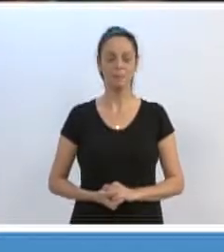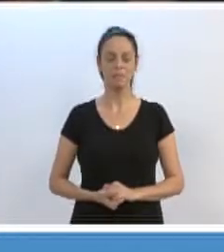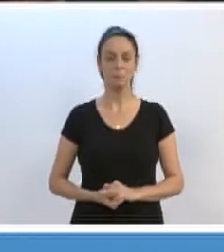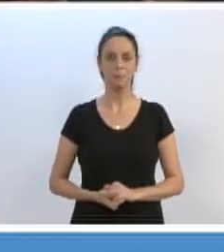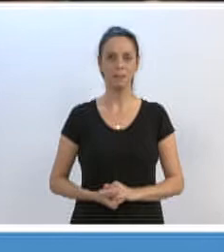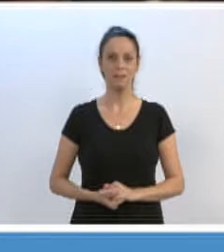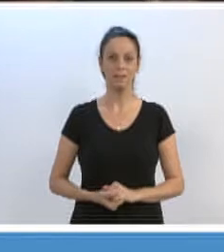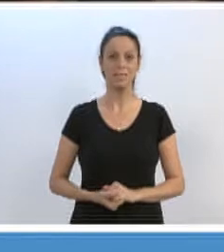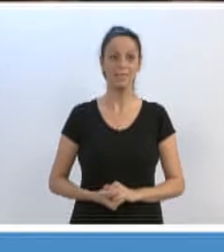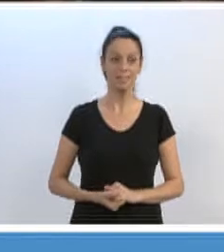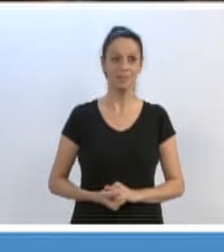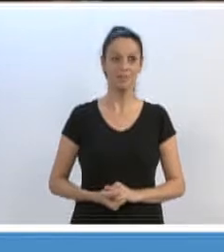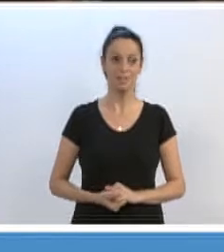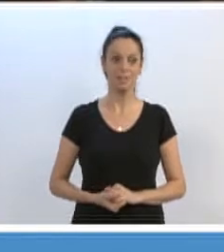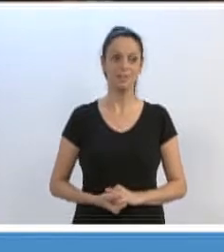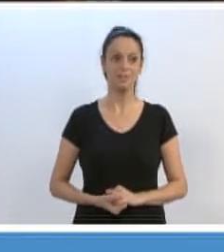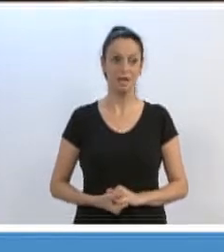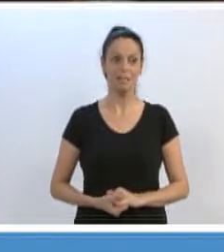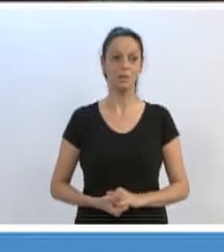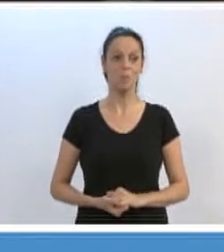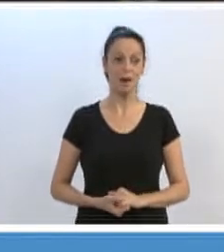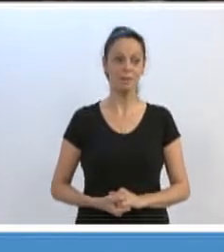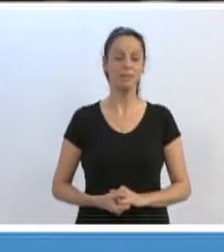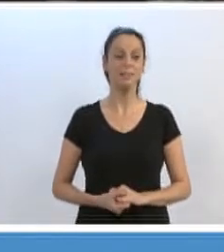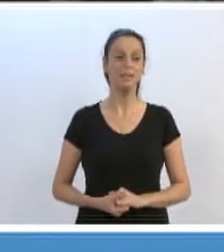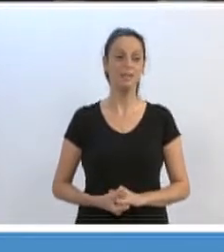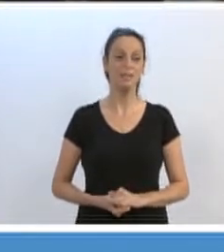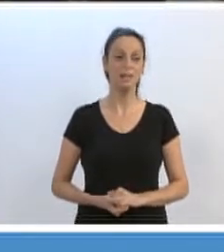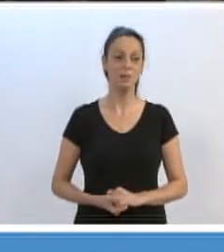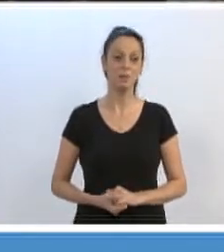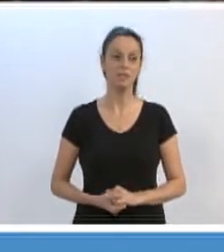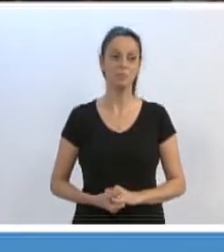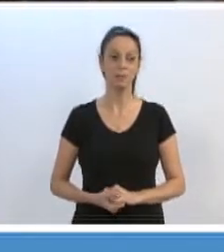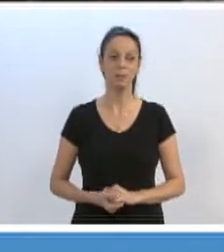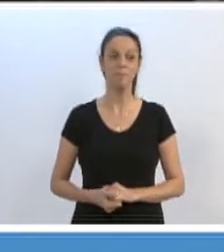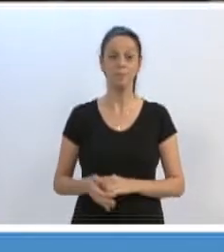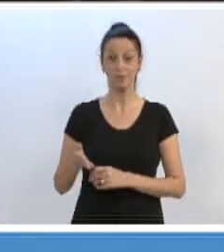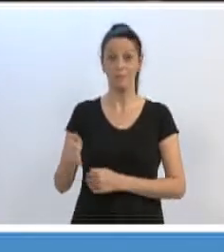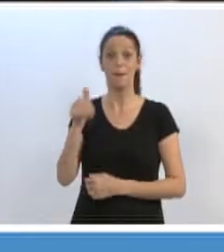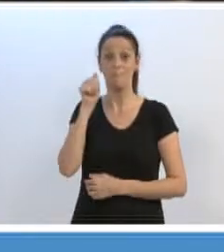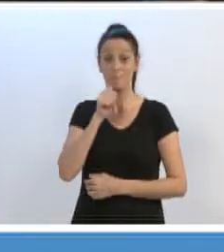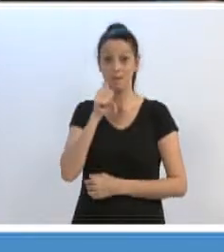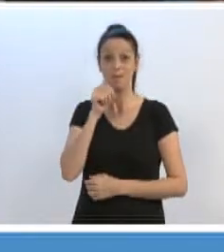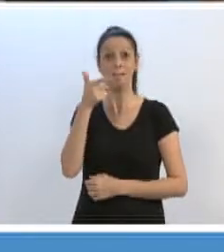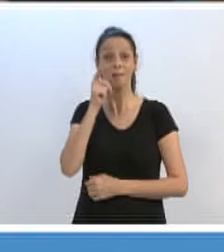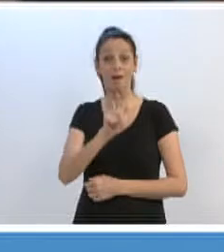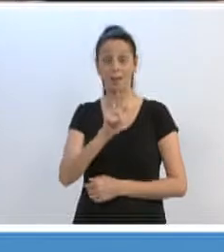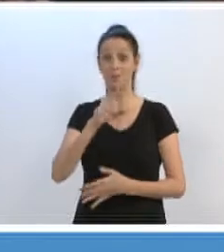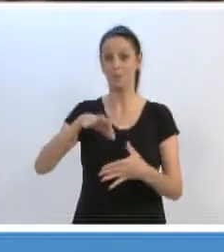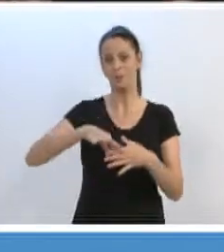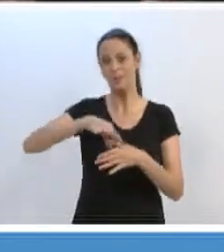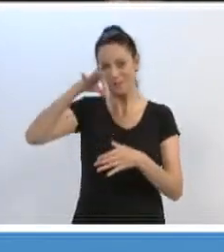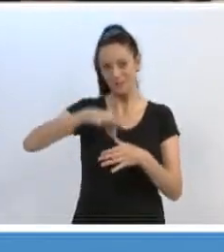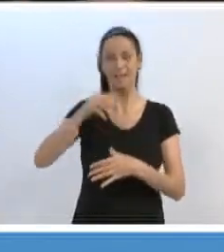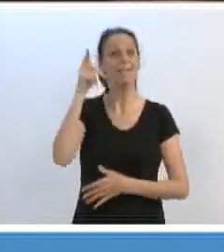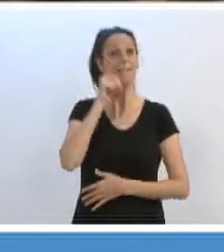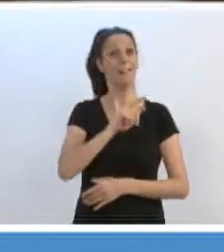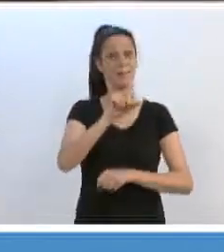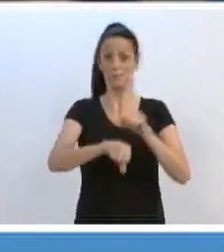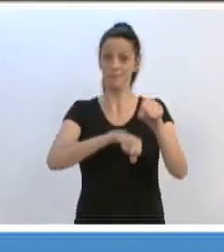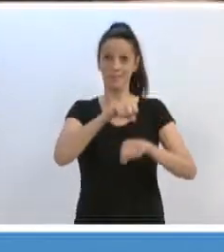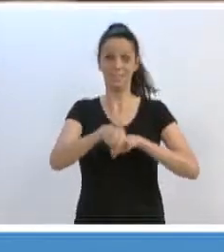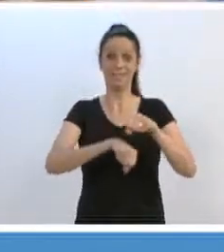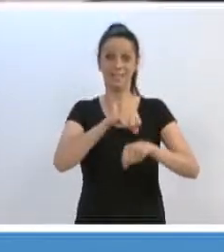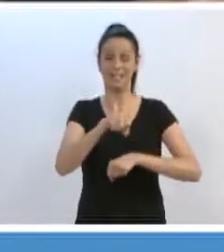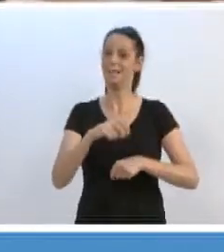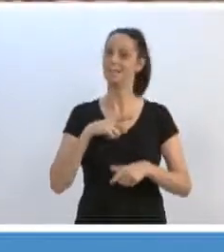Parabéns. Vamos fazer o segundo sorteio, então. Ainda bem, né, que foi a menina, porque daí sobrou essa bicicleta aqui. Levamos sorte,